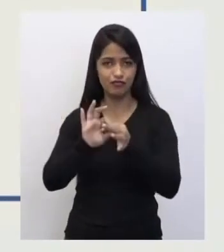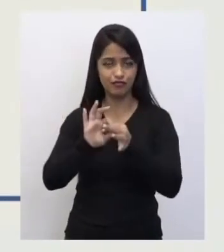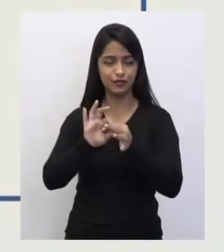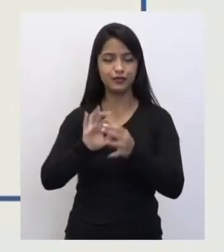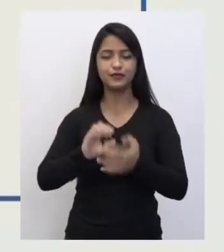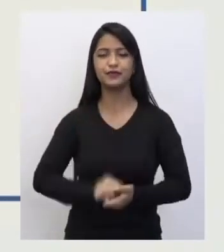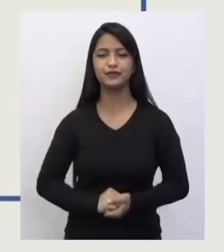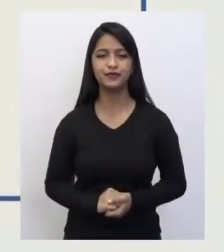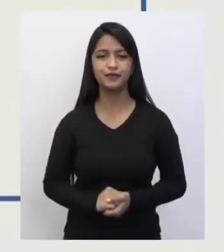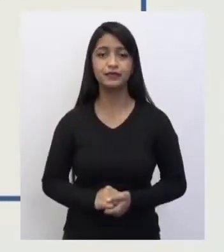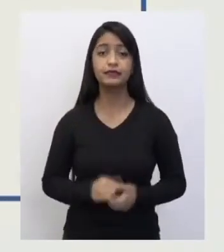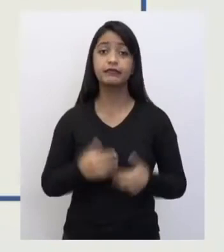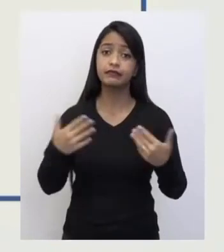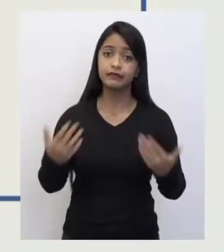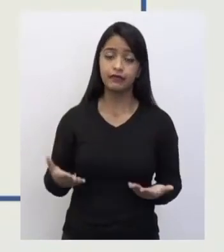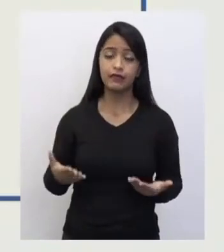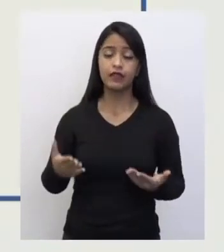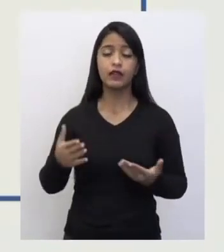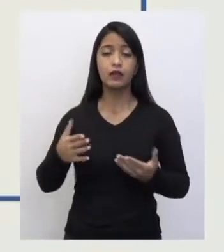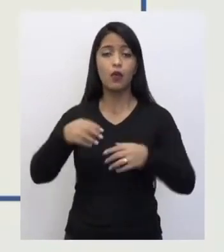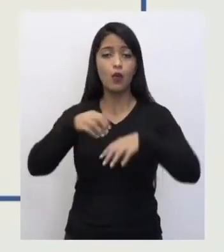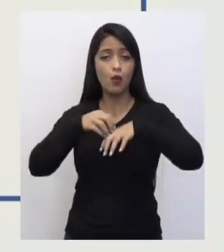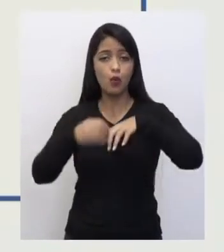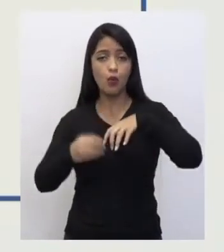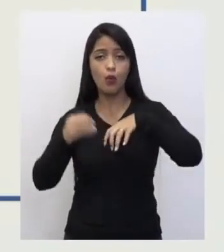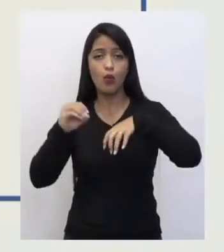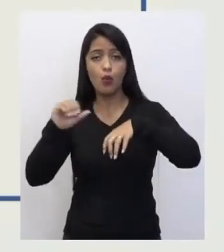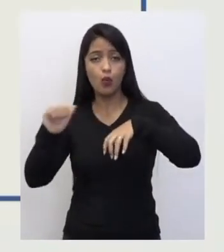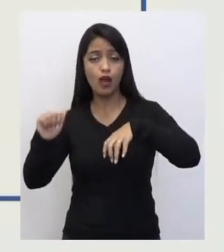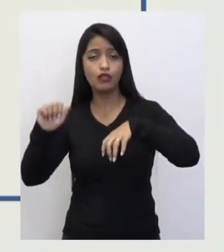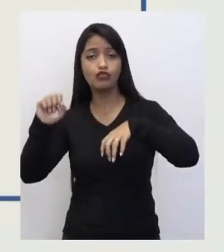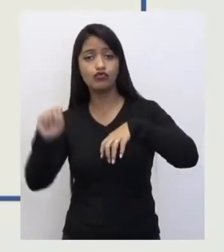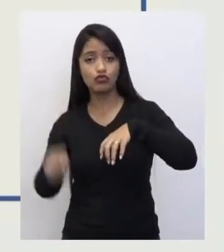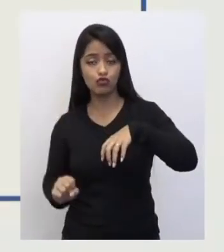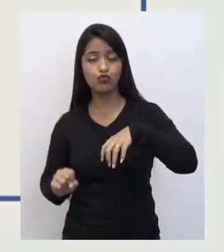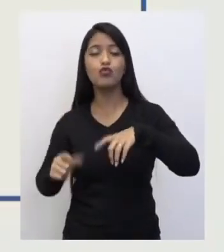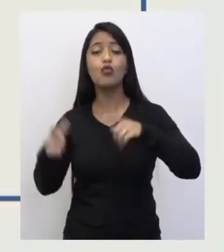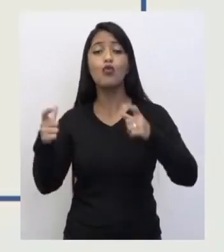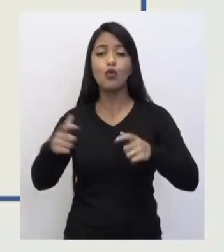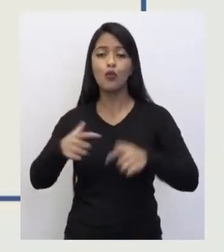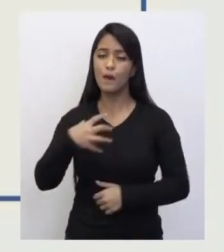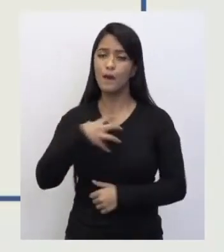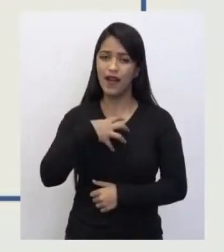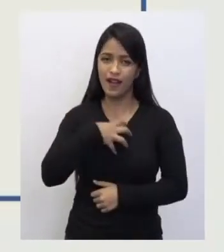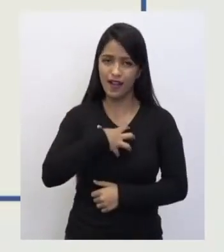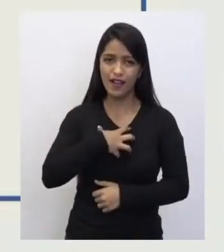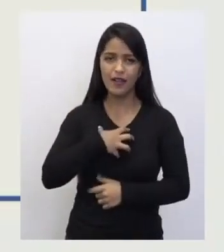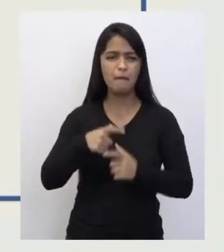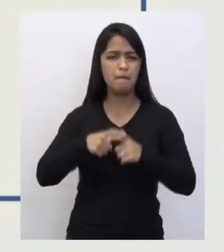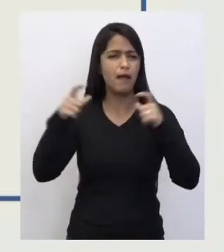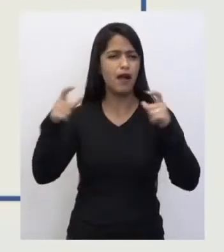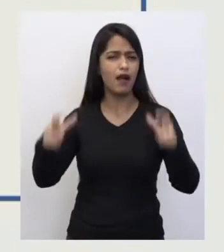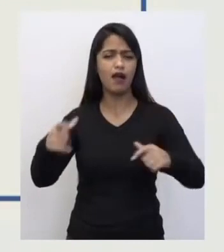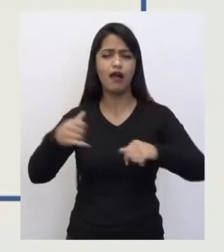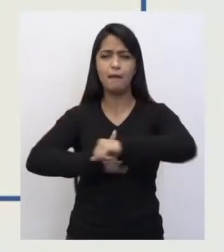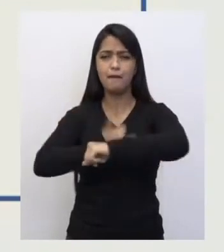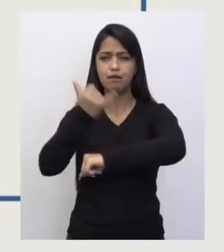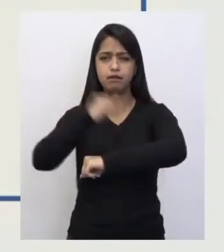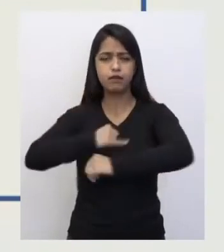né? O maior berço reprodutivo do Oceano Atlântico Sul Ocidental está no litoral da Bahia, em Abrolhos,